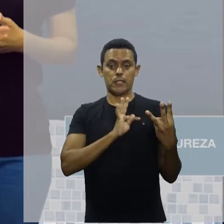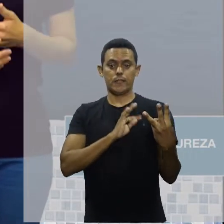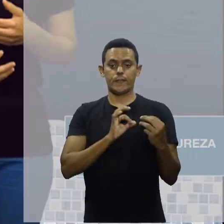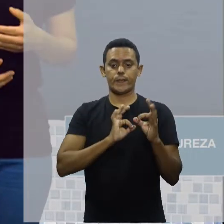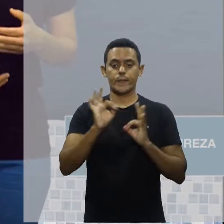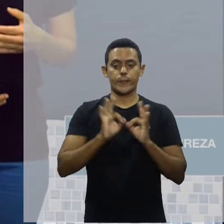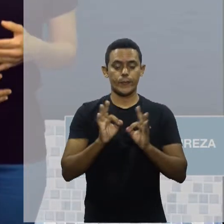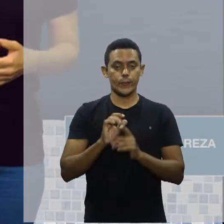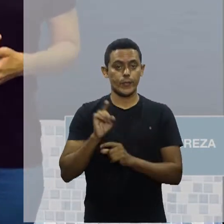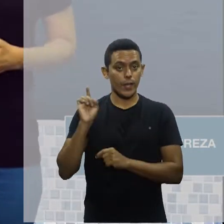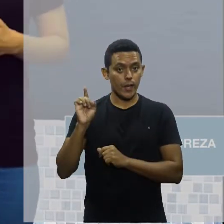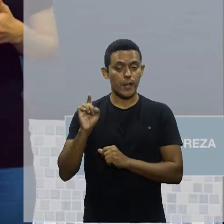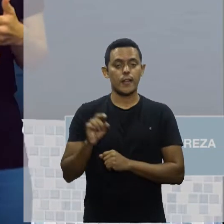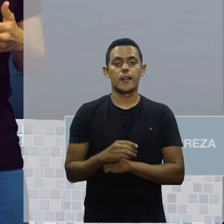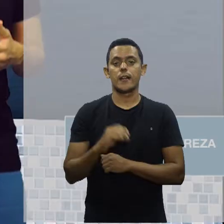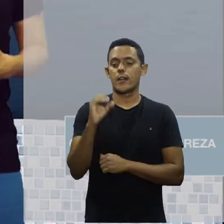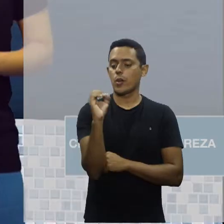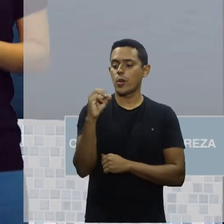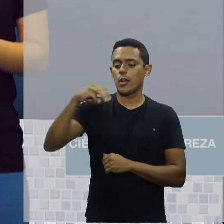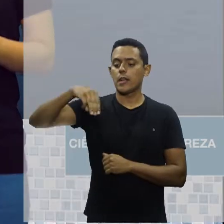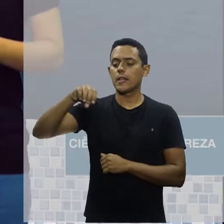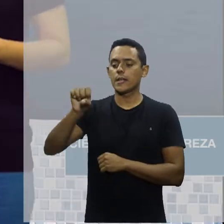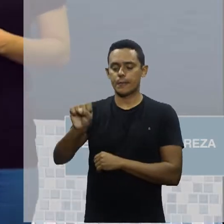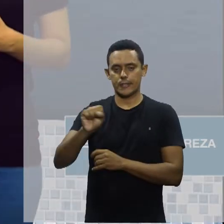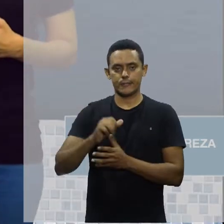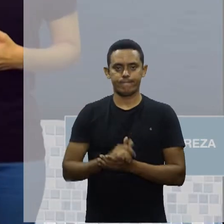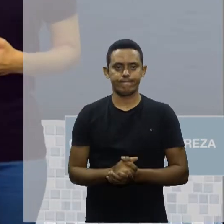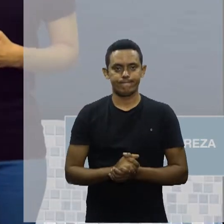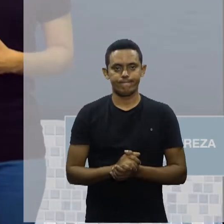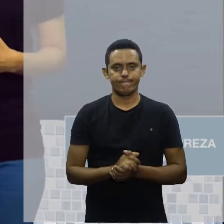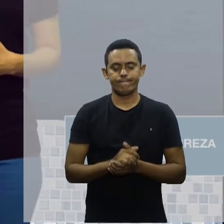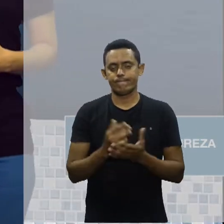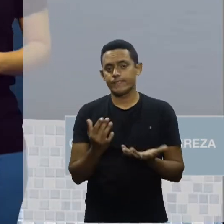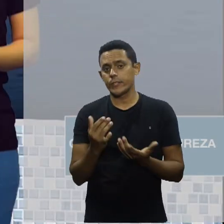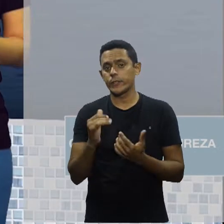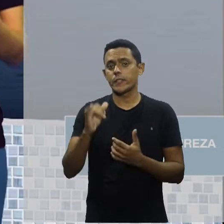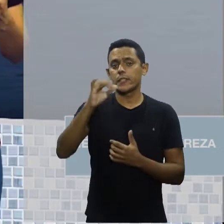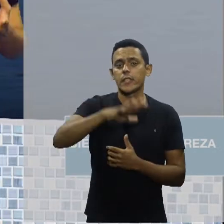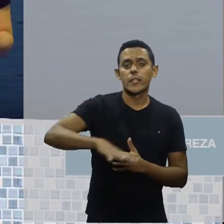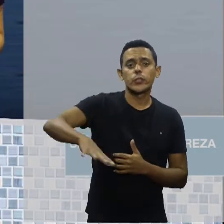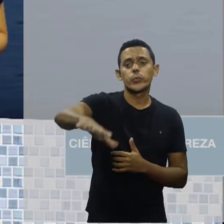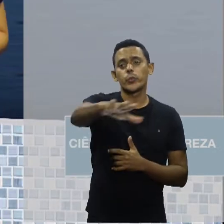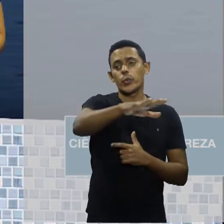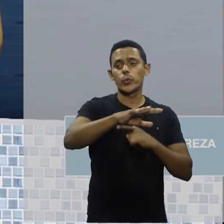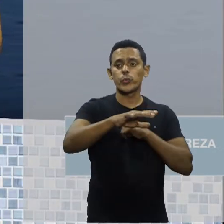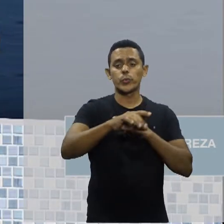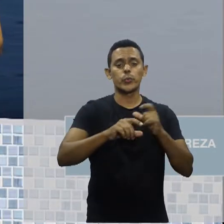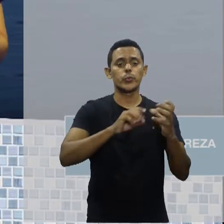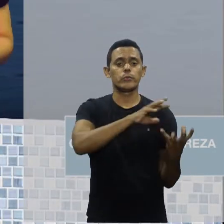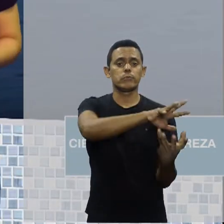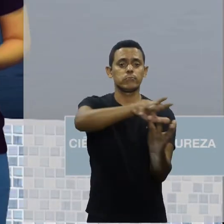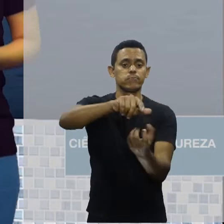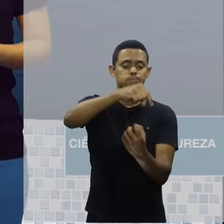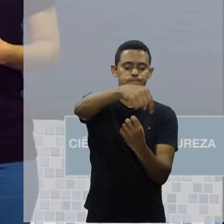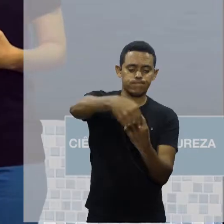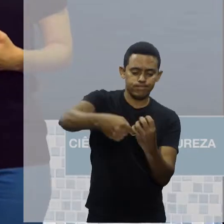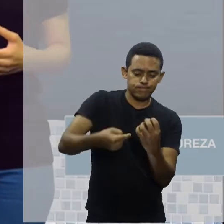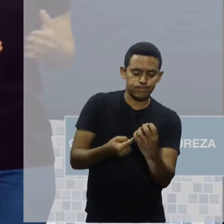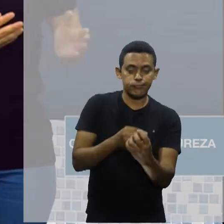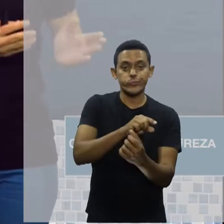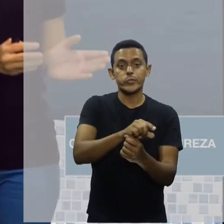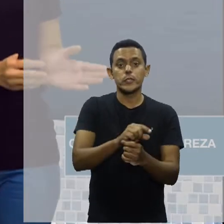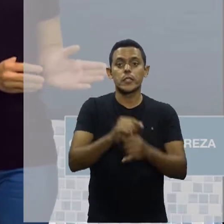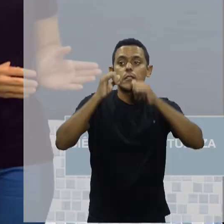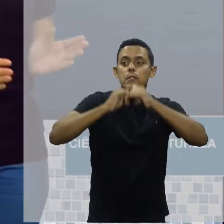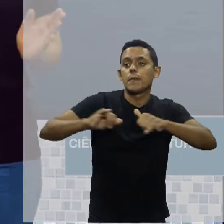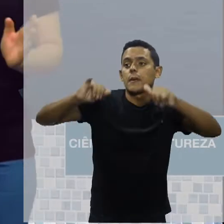Organização Mundial de Saúde, assim como todas as outras instituições de saúde de todos os países do mundo, começaram a recomendar